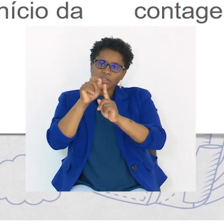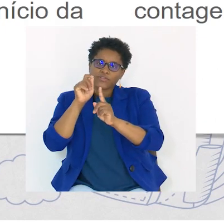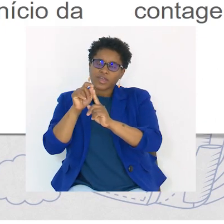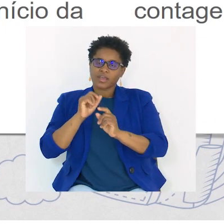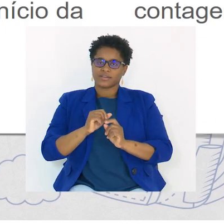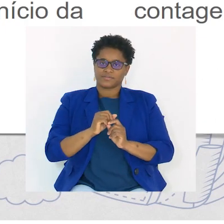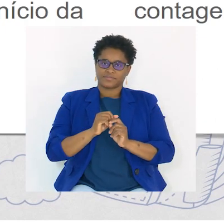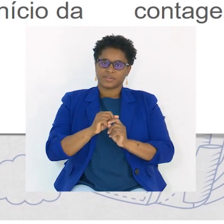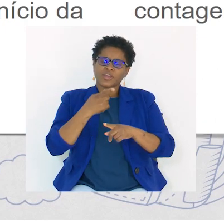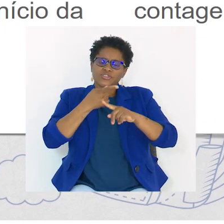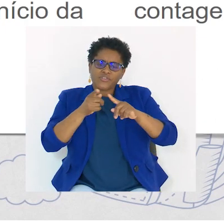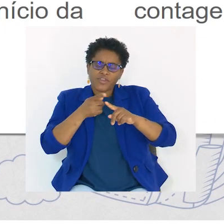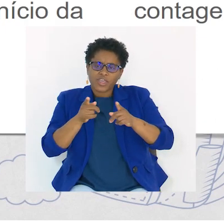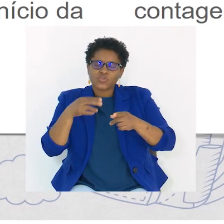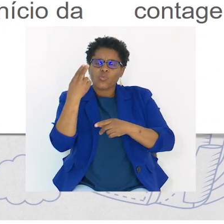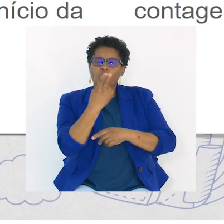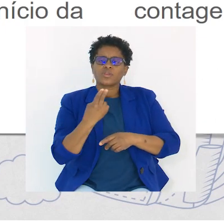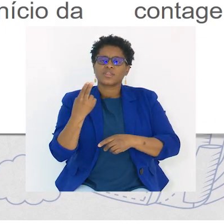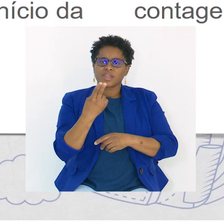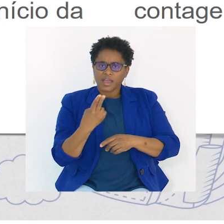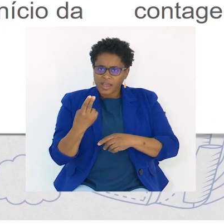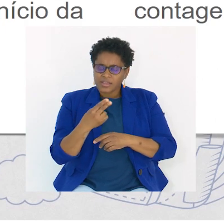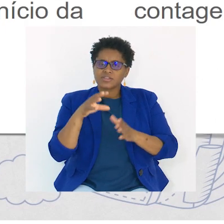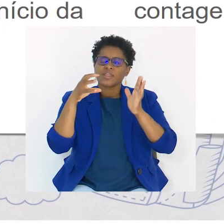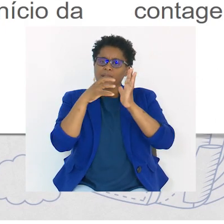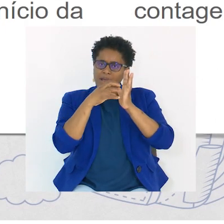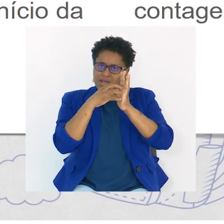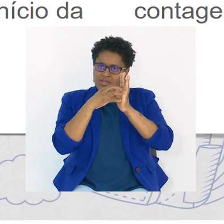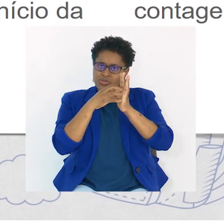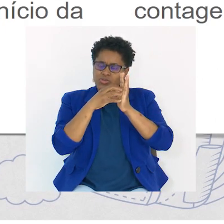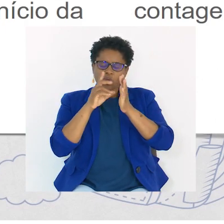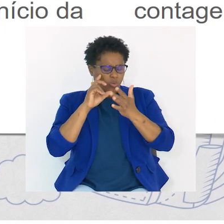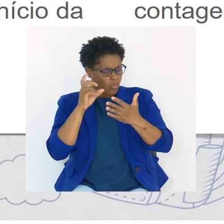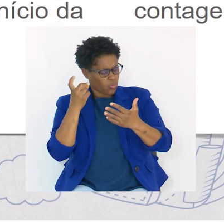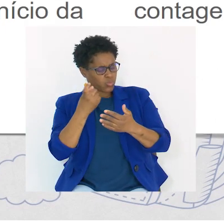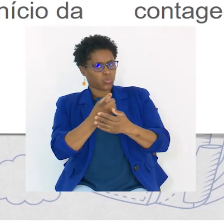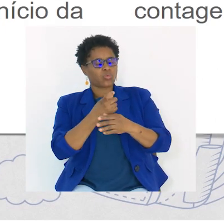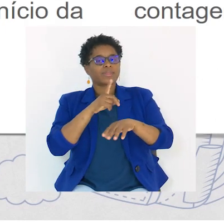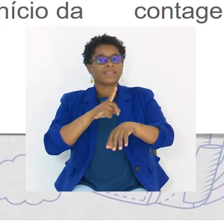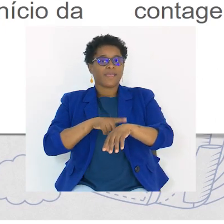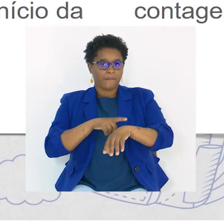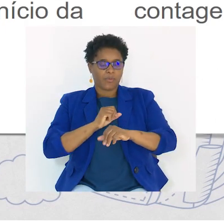identificar as diferentes unidades de marcação e controle do tempo,